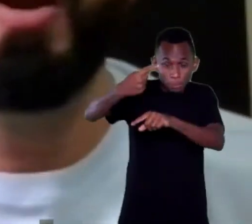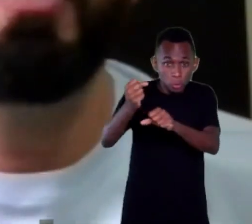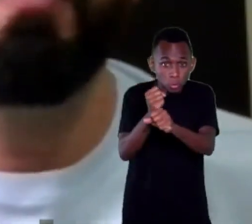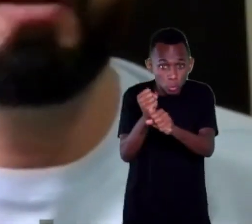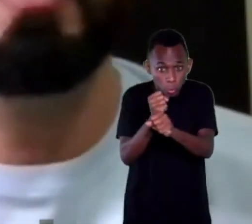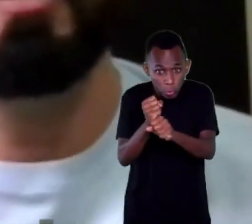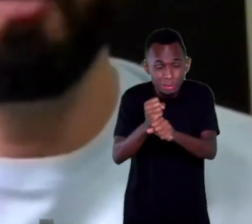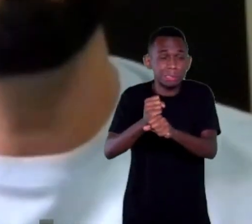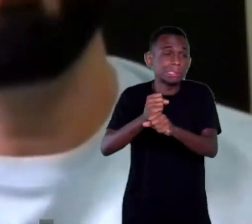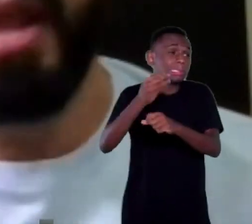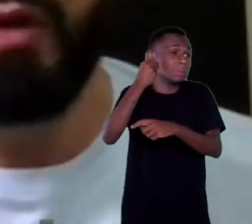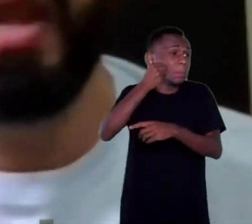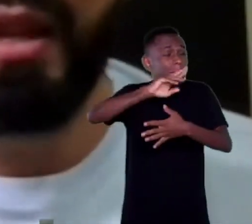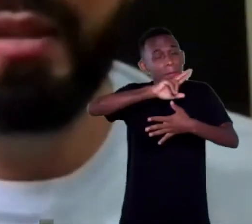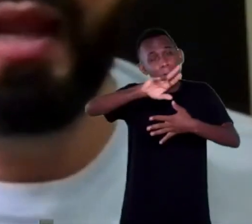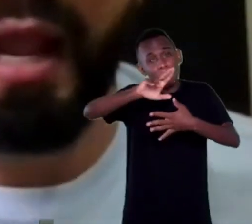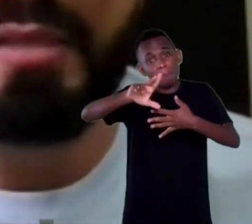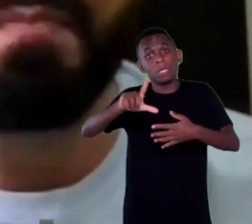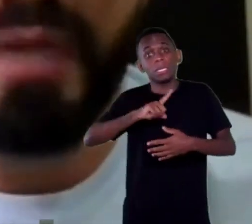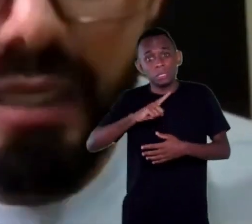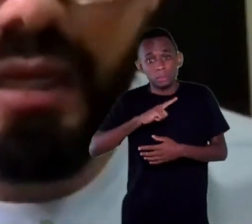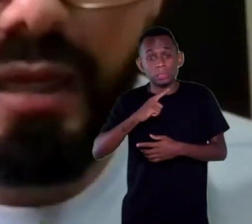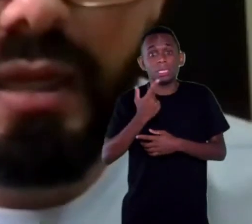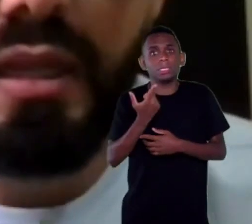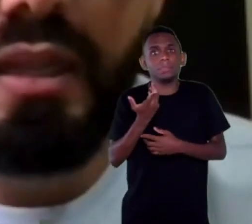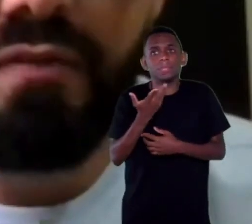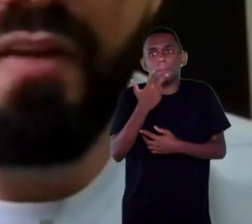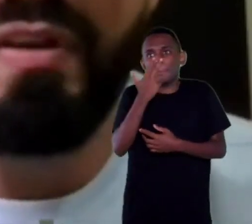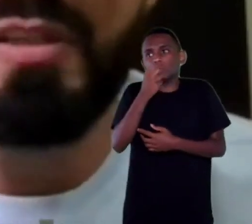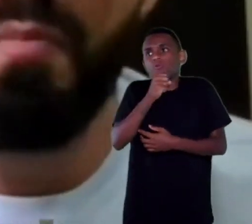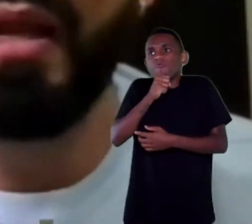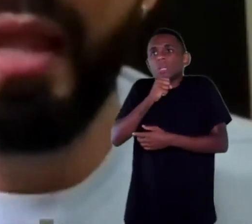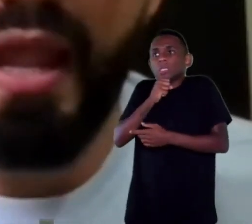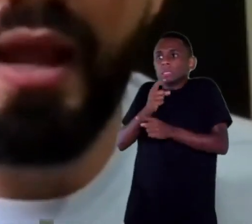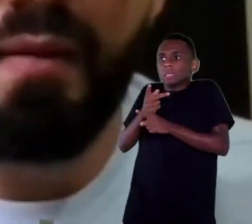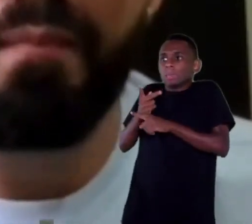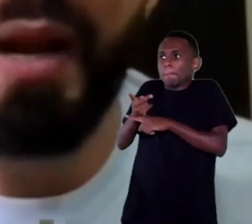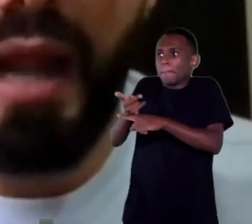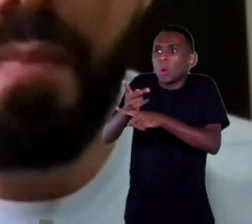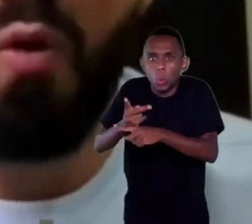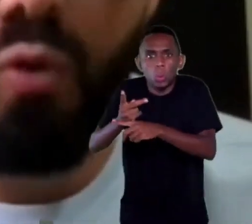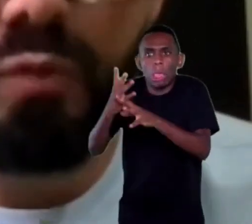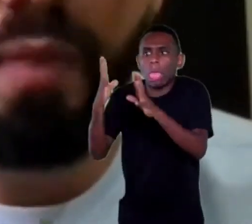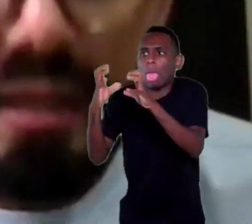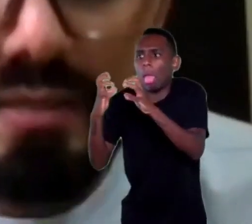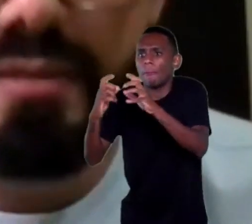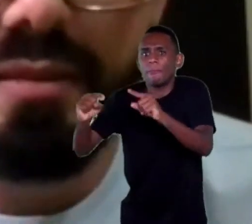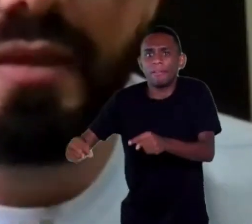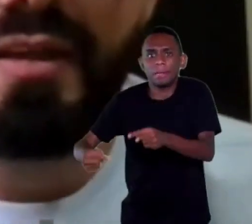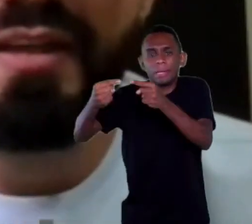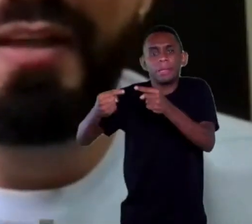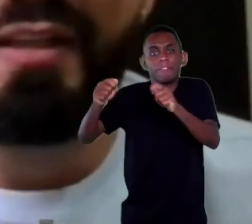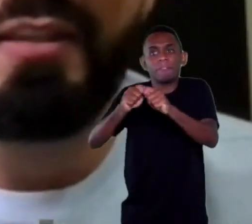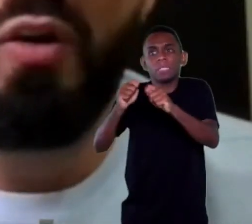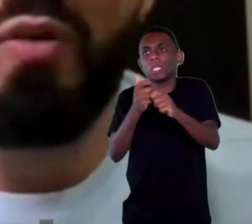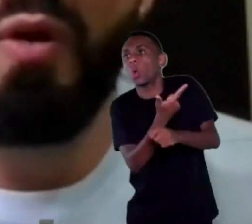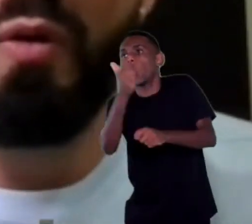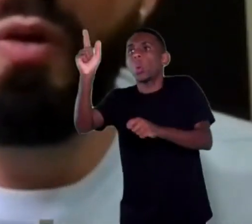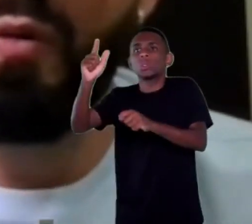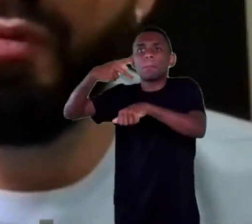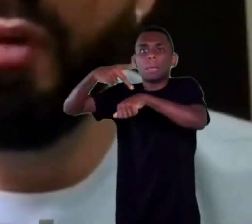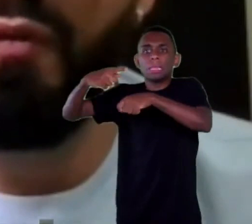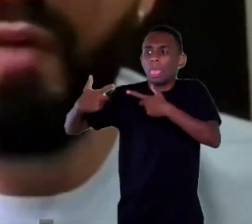tanta coisa, eu ainda falo assim, tem um velho que ainda caça briga e vai fazer uma guerra para acabar com outro país.